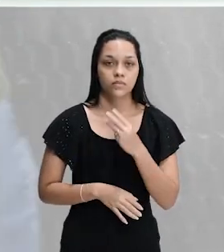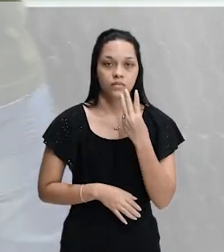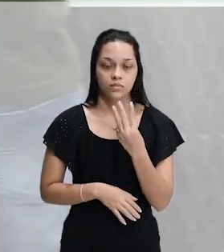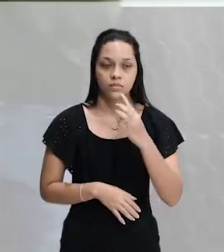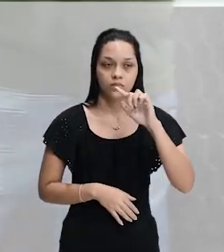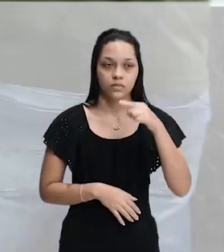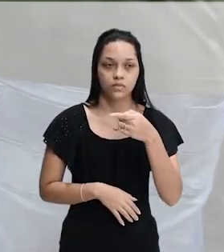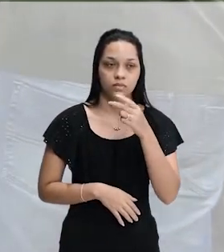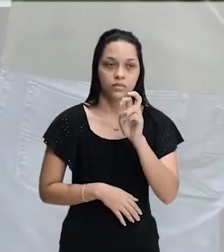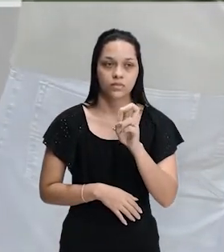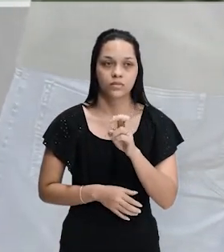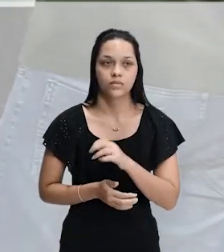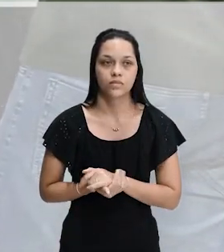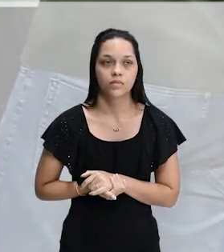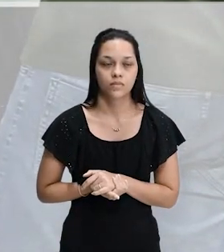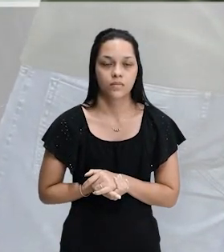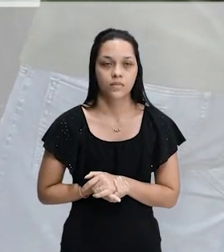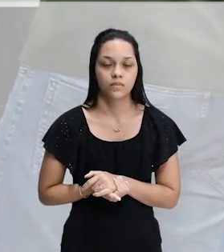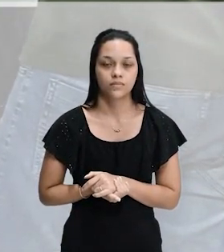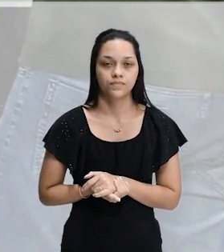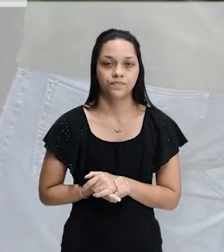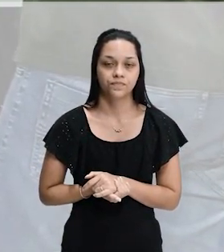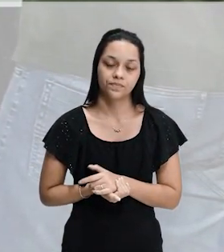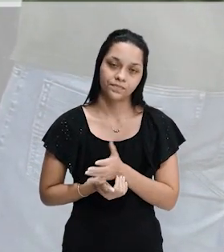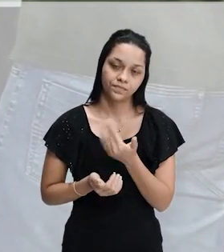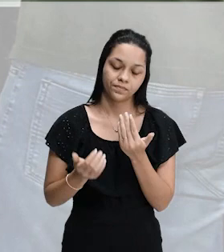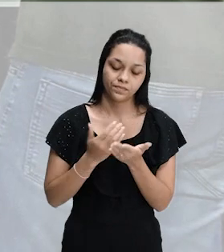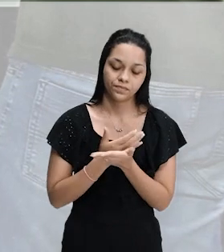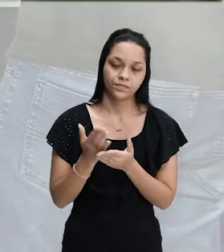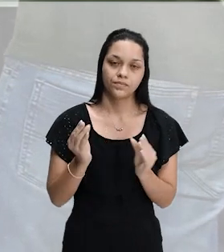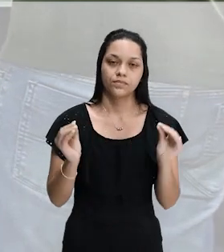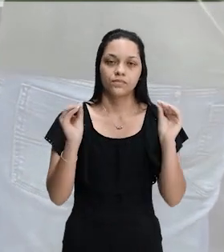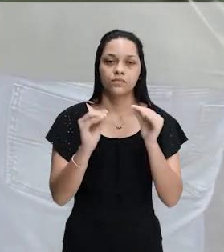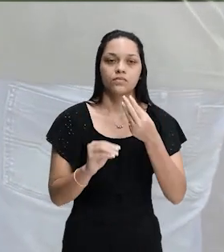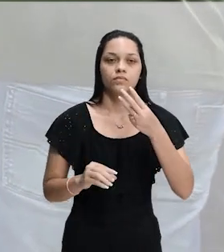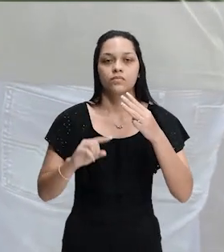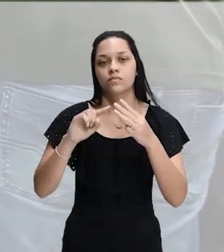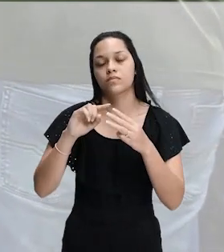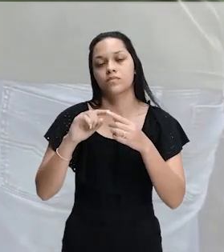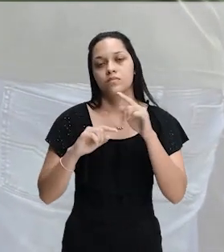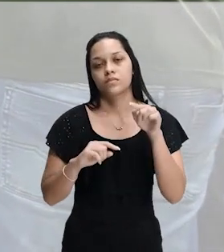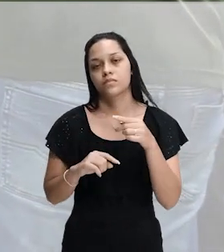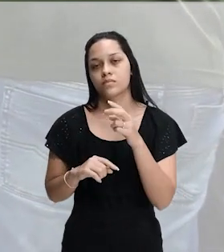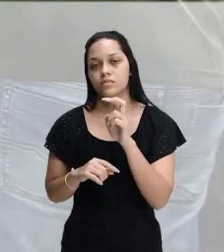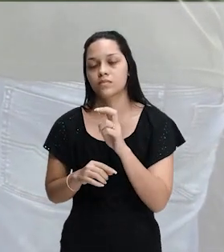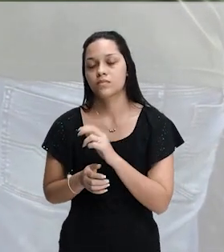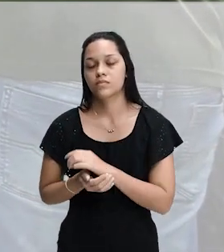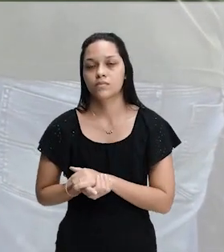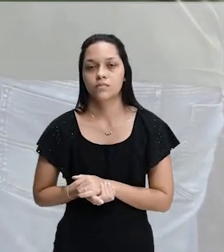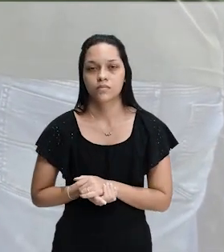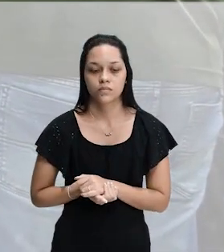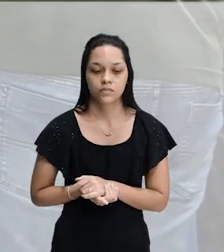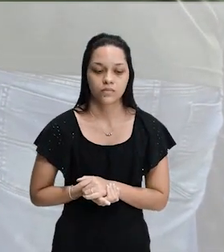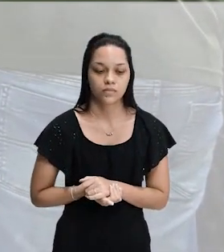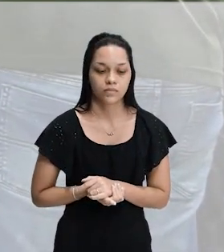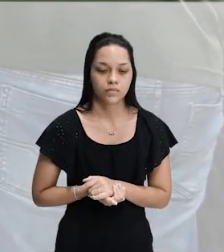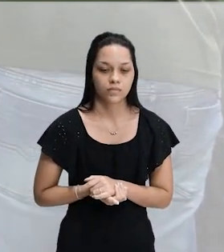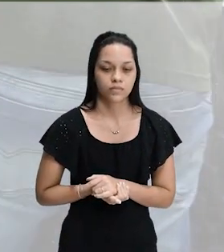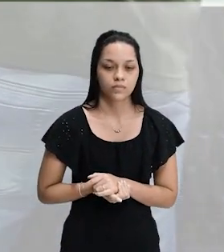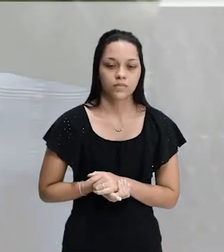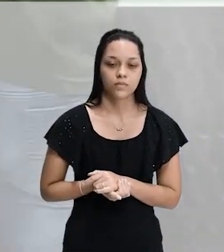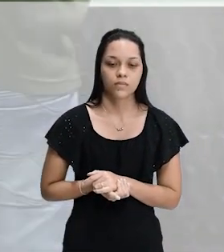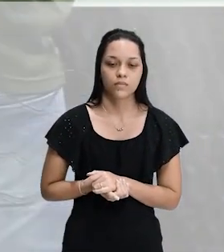3 e menos 5. Então, vamos lá. Colocar aqui o ponto 3 e menos 5. Olha só, turminha.